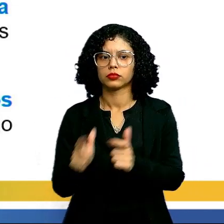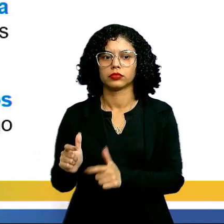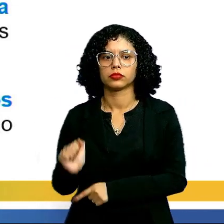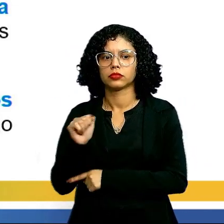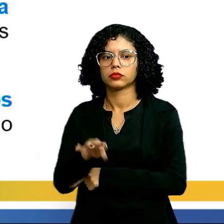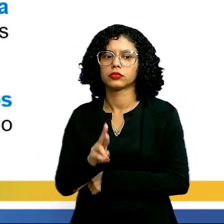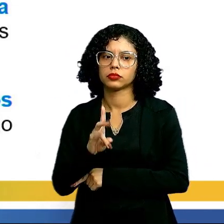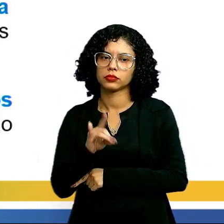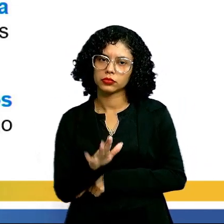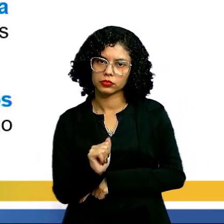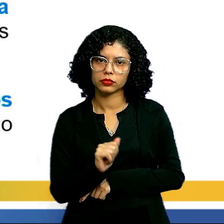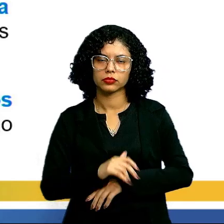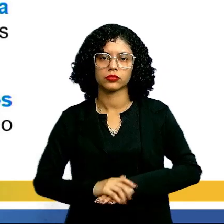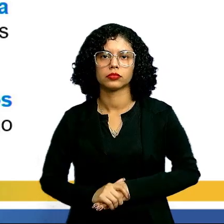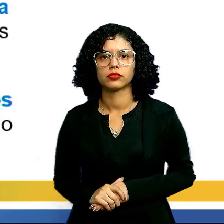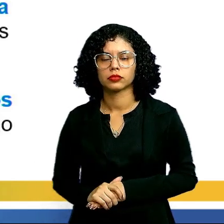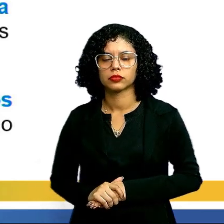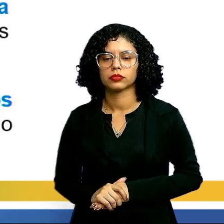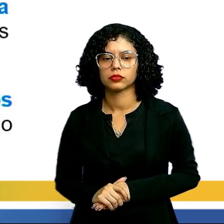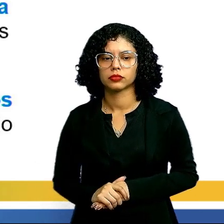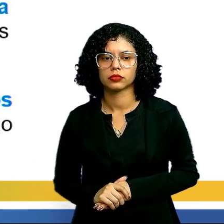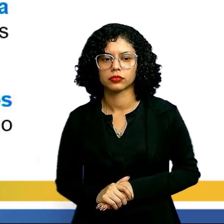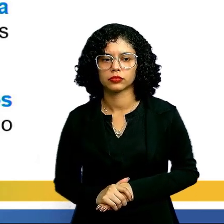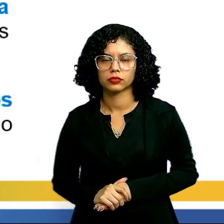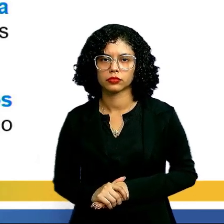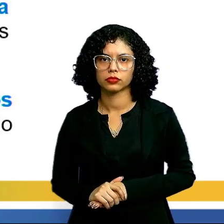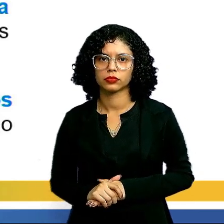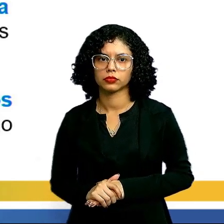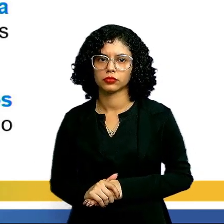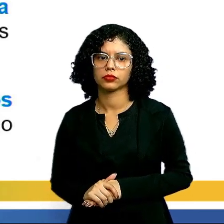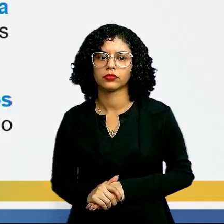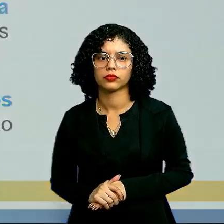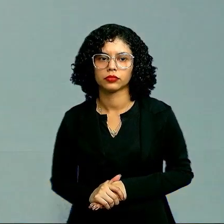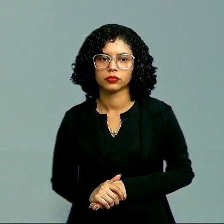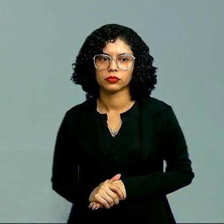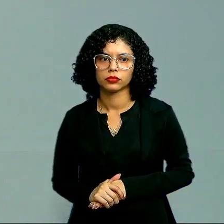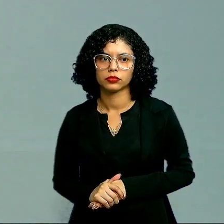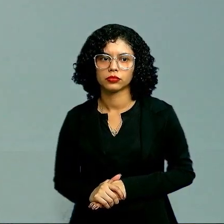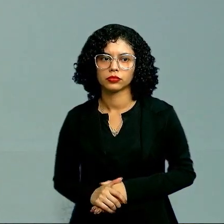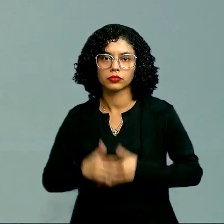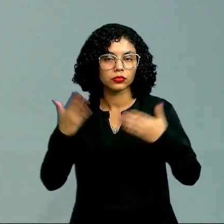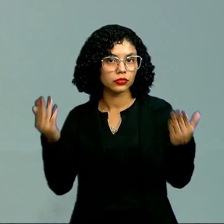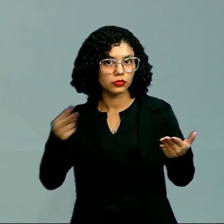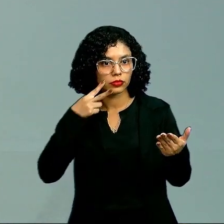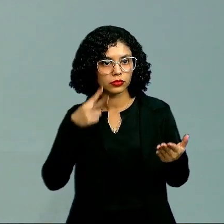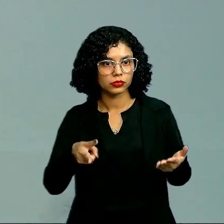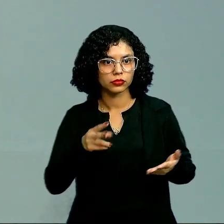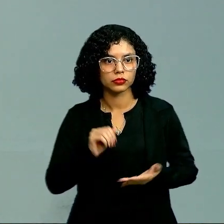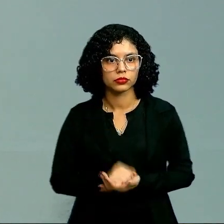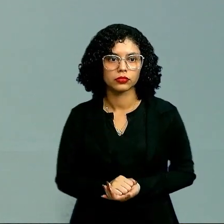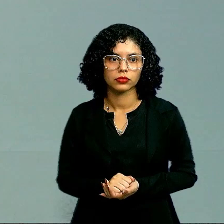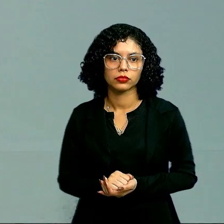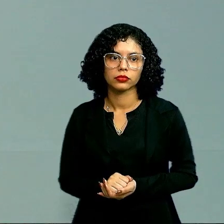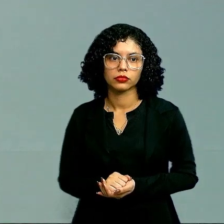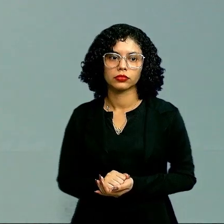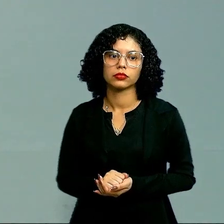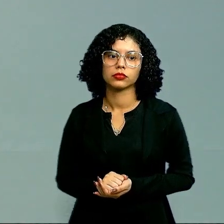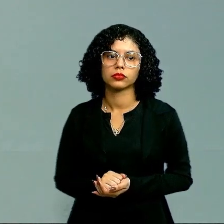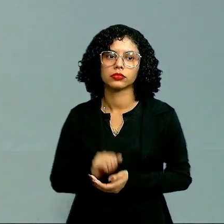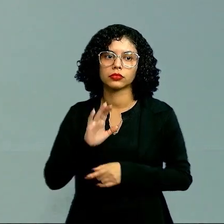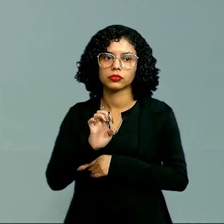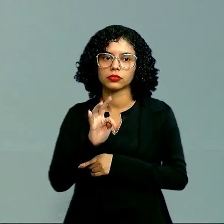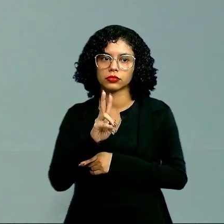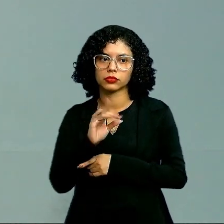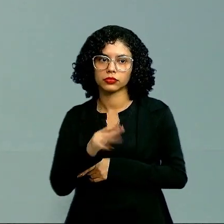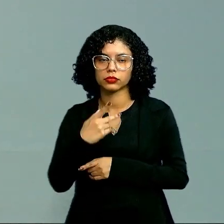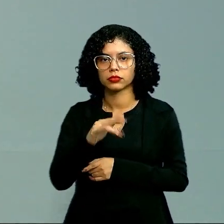possíveis se tivermos um espaço amostral definido. Então a gente pode ver, tá, que a